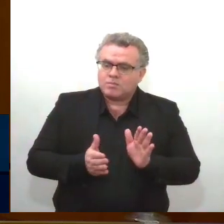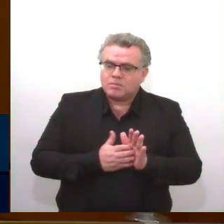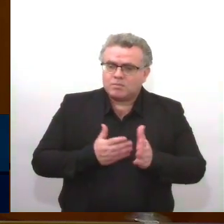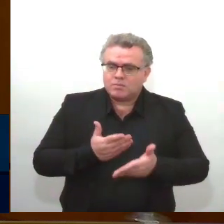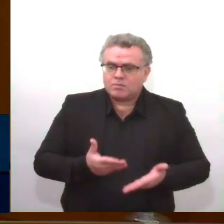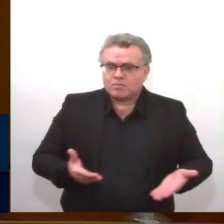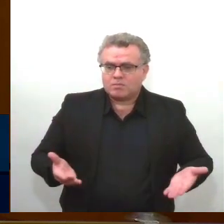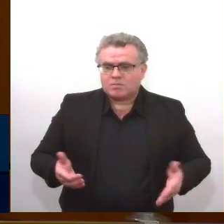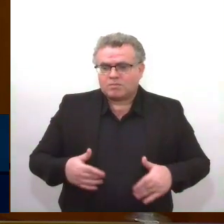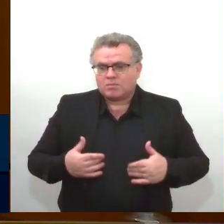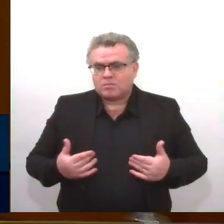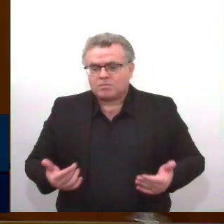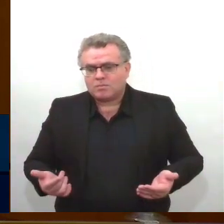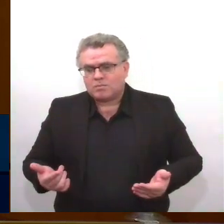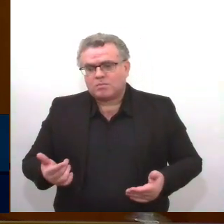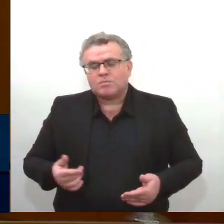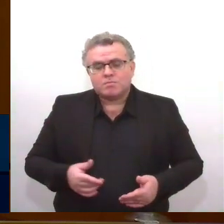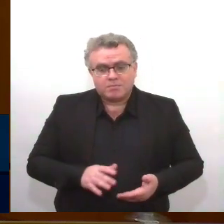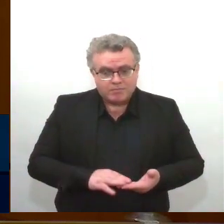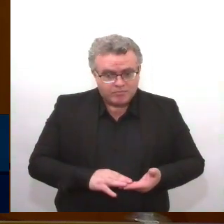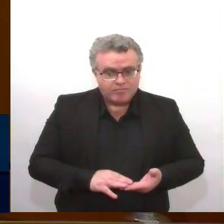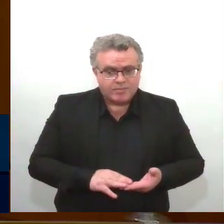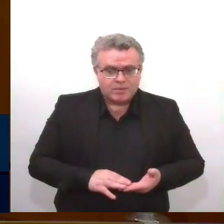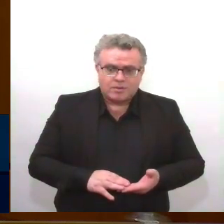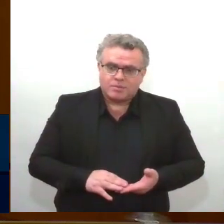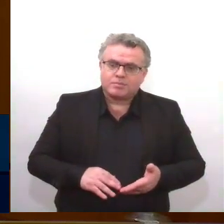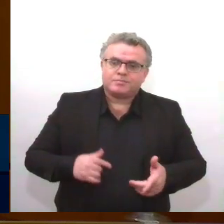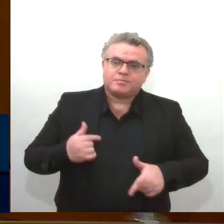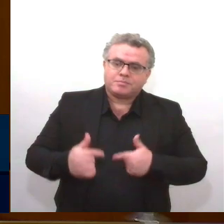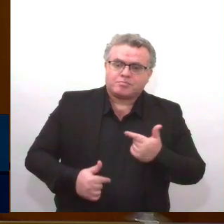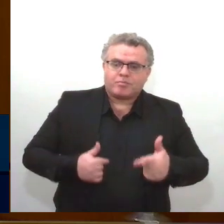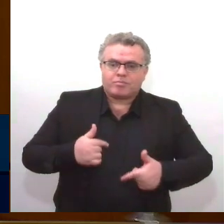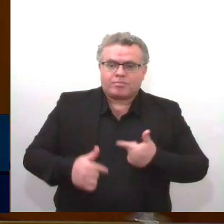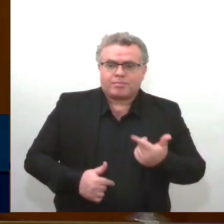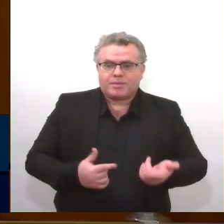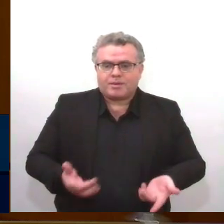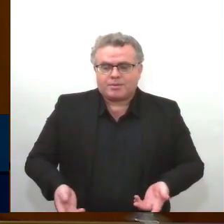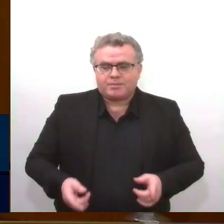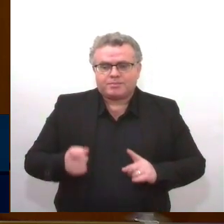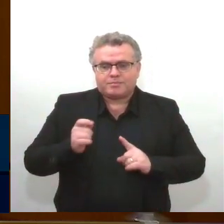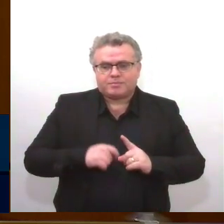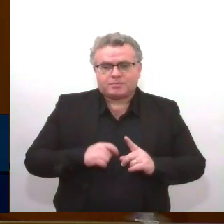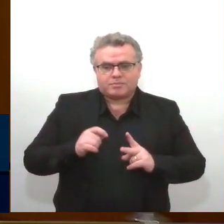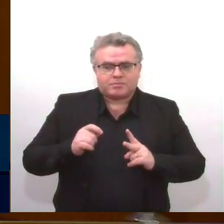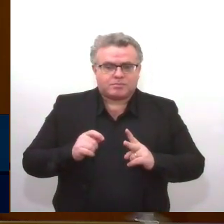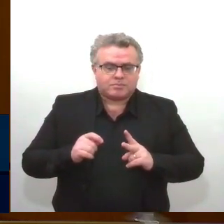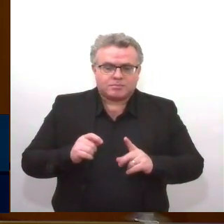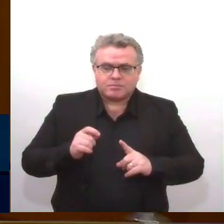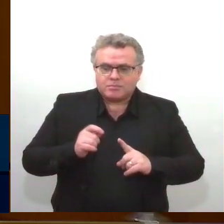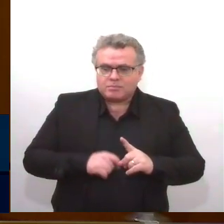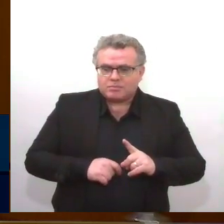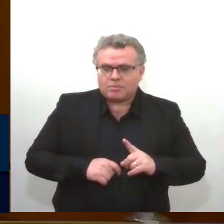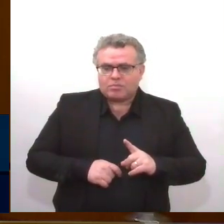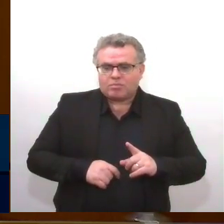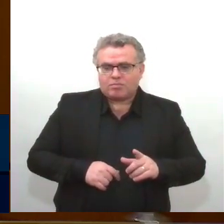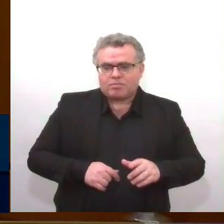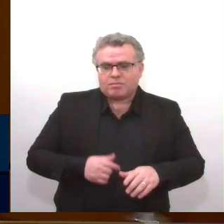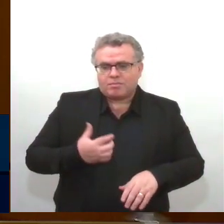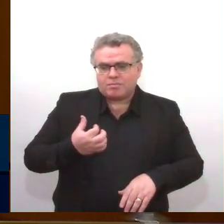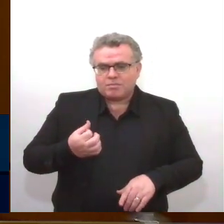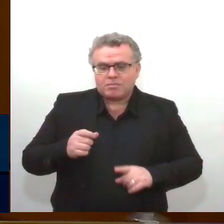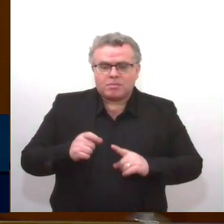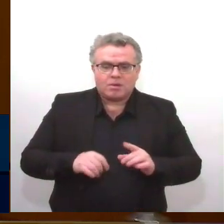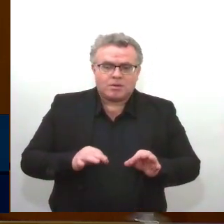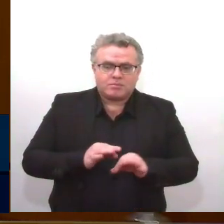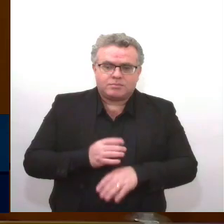você tá ali não são só 45 dias começa uns 6 meses um ano antes Todo um projeto de